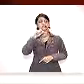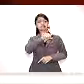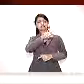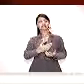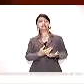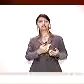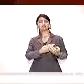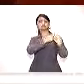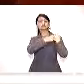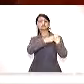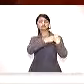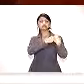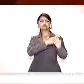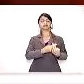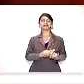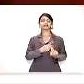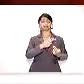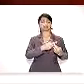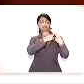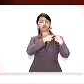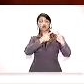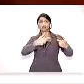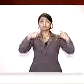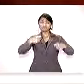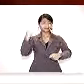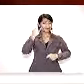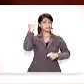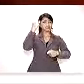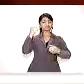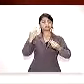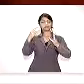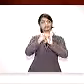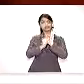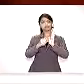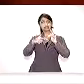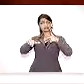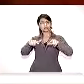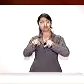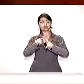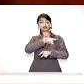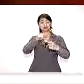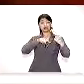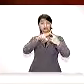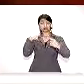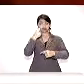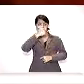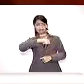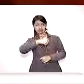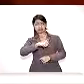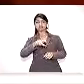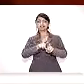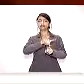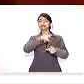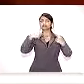elementos e de elementos essenciais ao plano de trabalho de critérios objetivos à avaliação e de